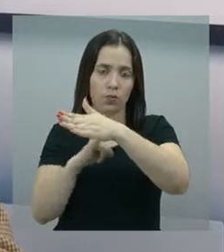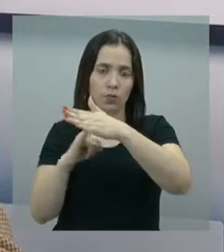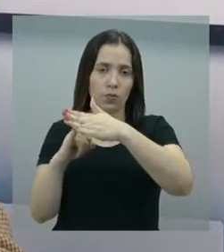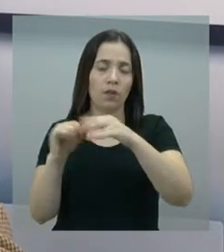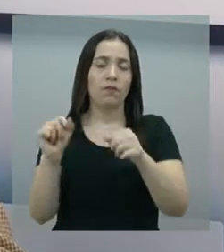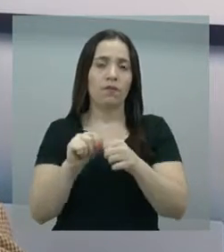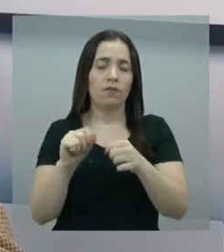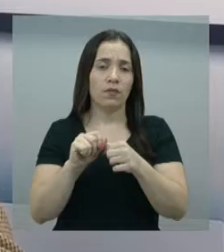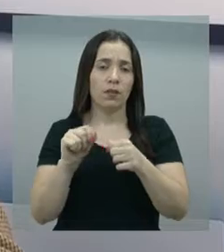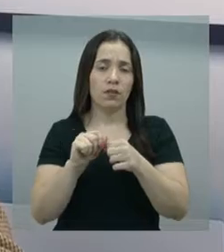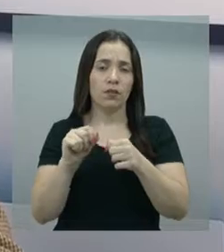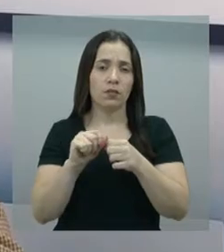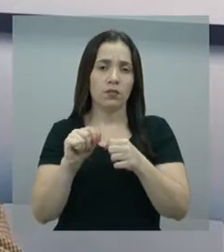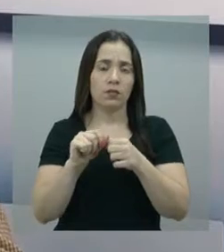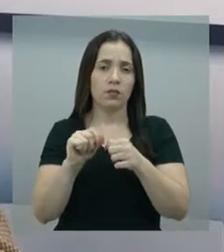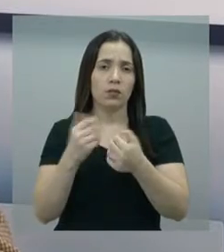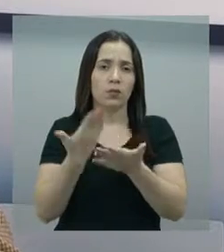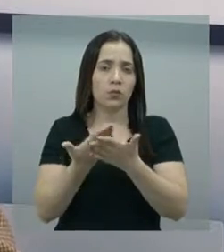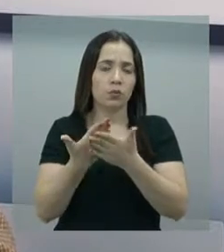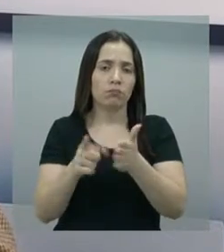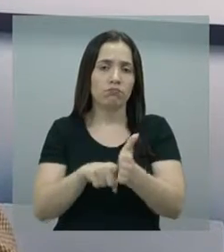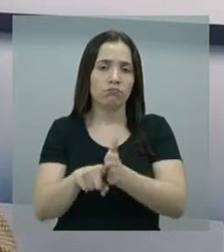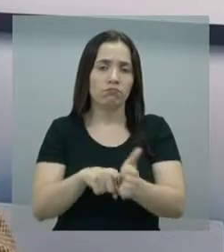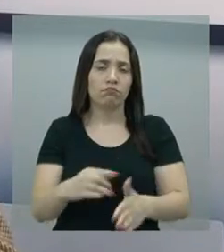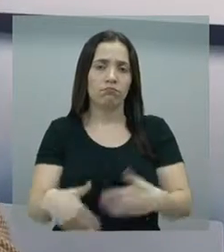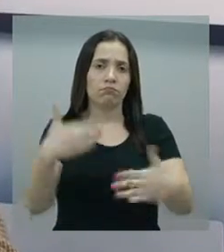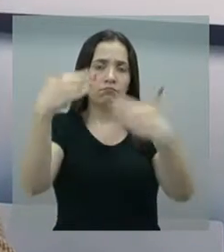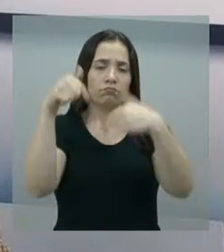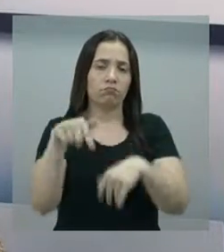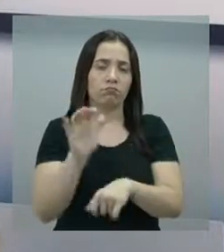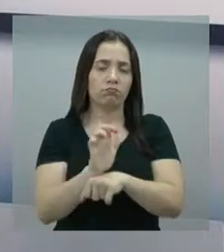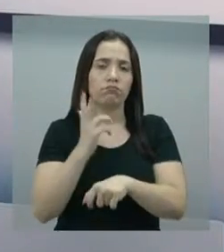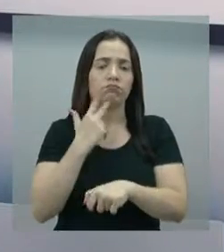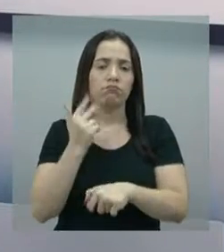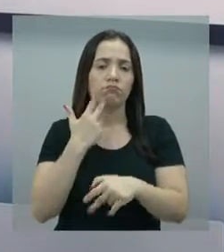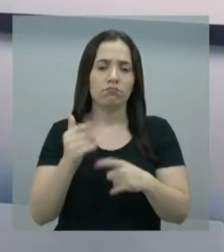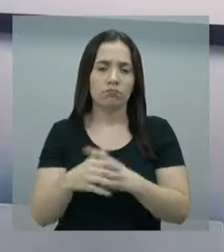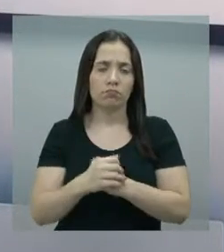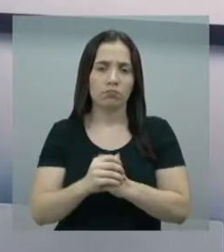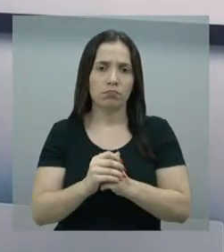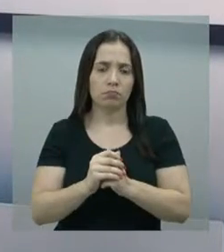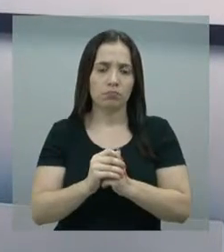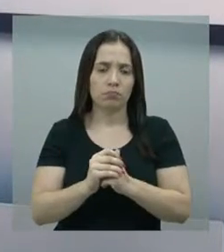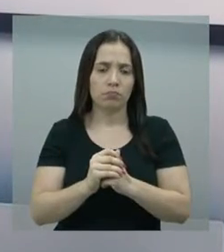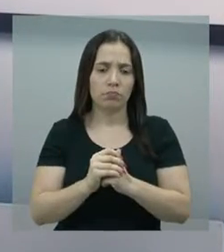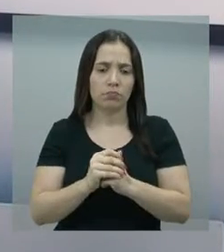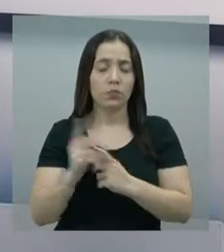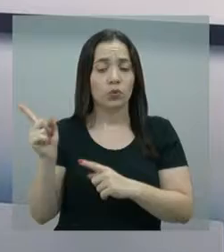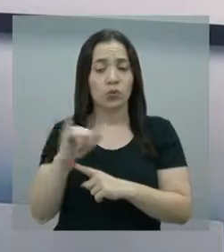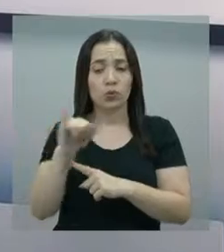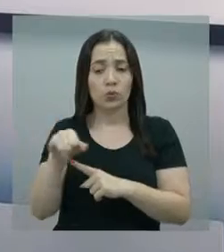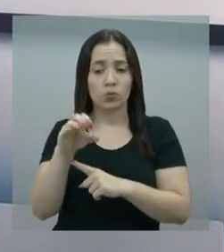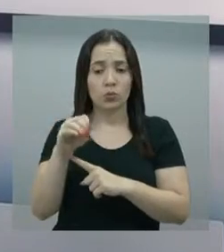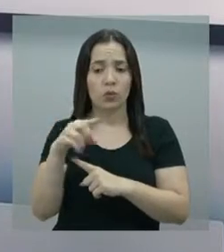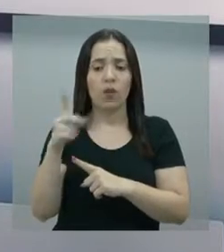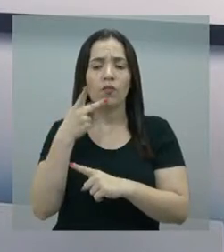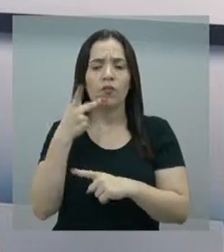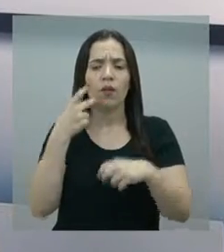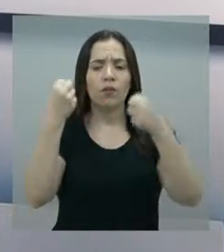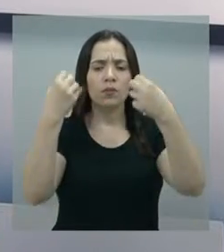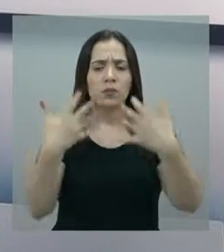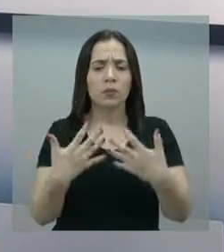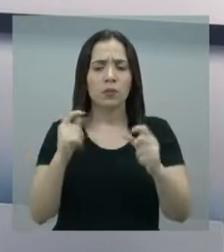que faz na Assembleia os estudos de desenvolvimento do Estado do Ceará. E o João Milton deixou uma pergunta no